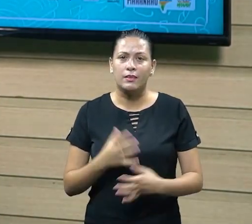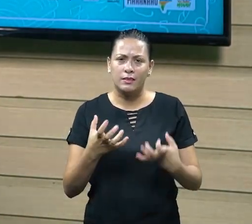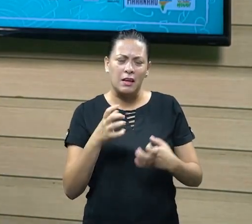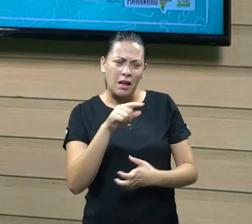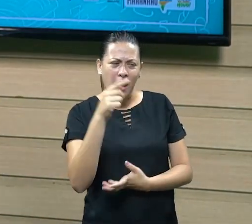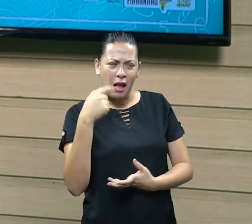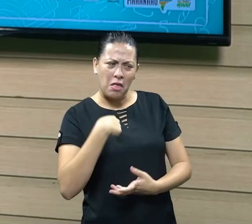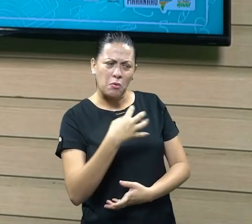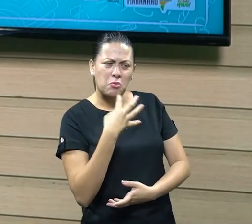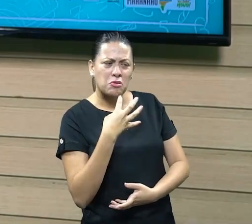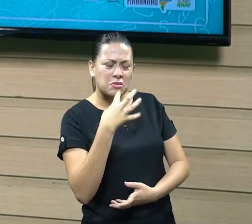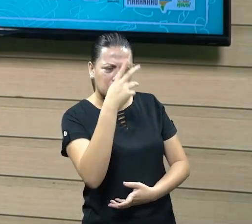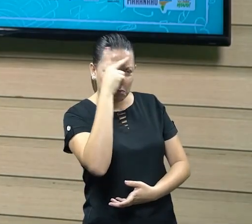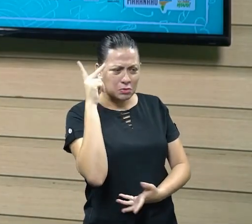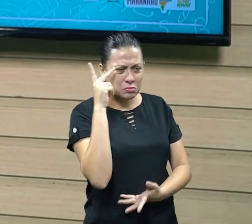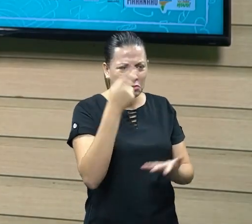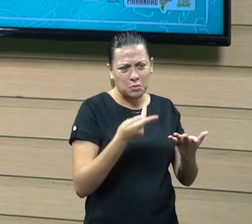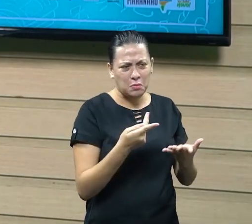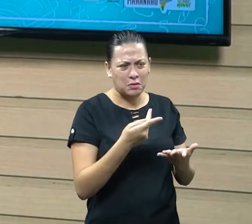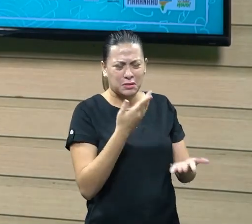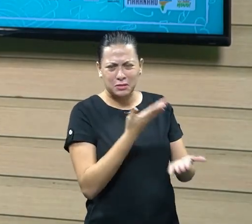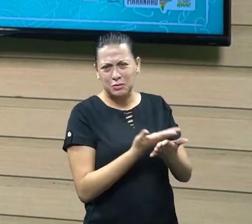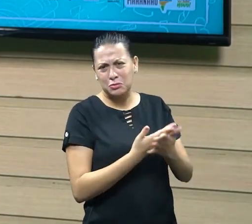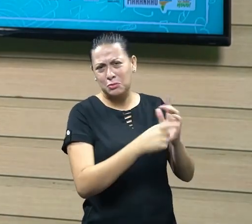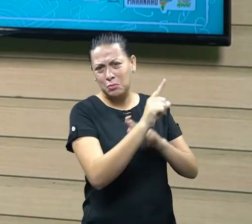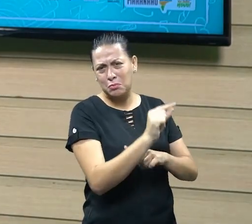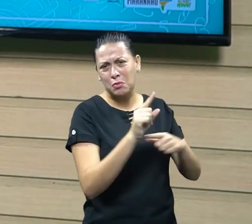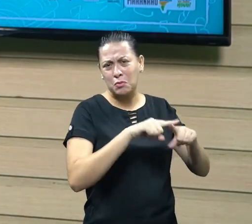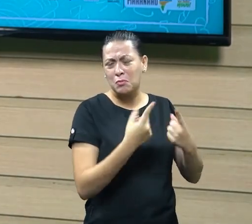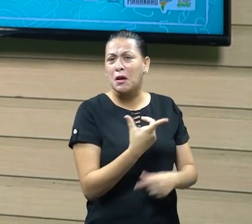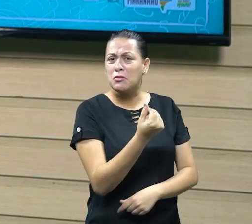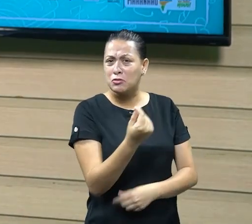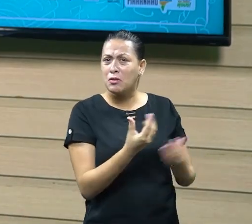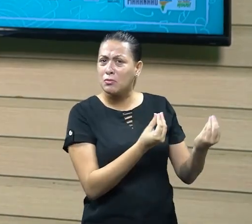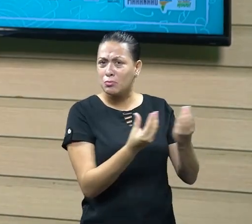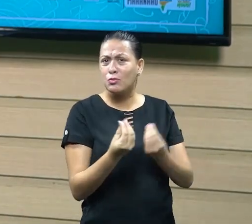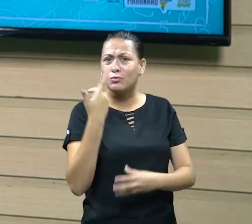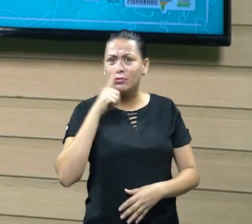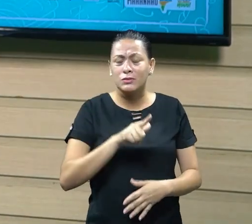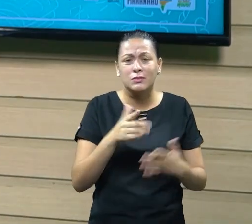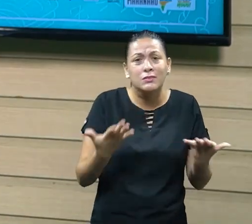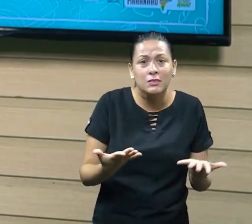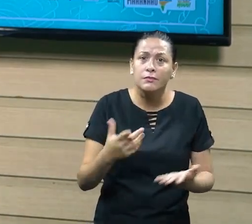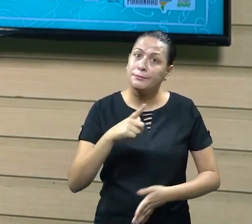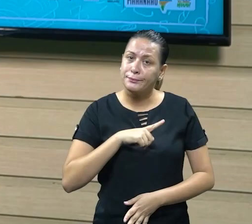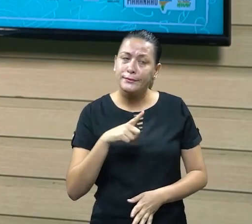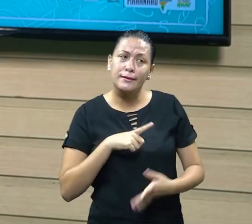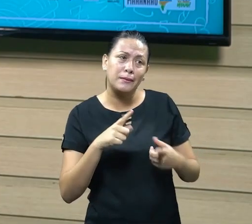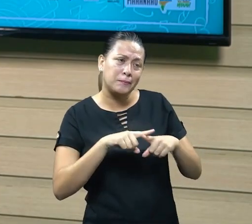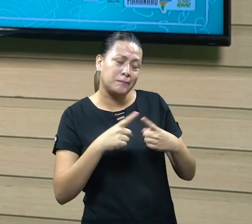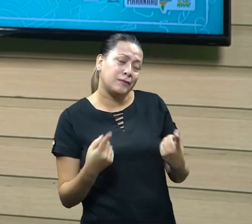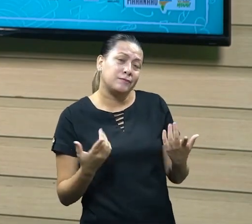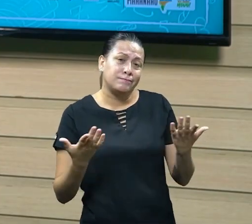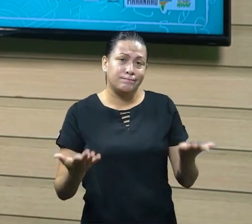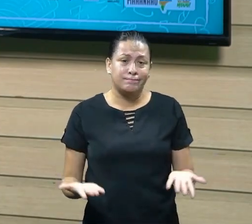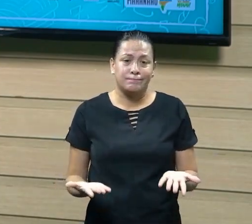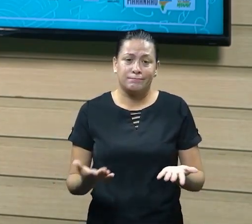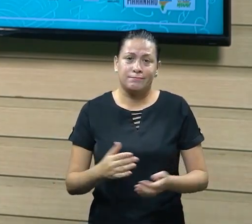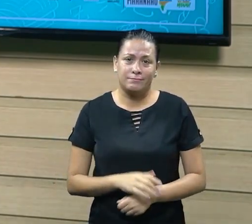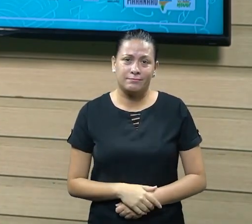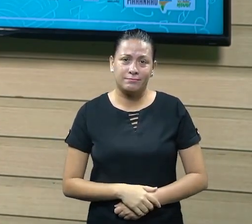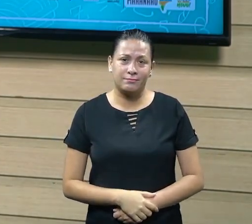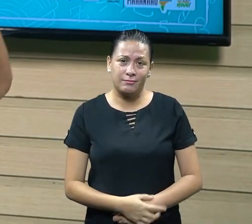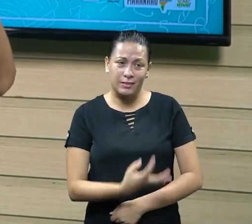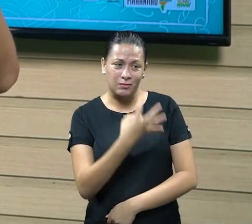Beleza, bacana. Mas se a gente for fazer talvez uma pesquisa, não sejam tantos. Existe. Mas mesmo que a pessoa tem dinheiro, tu acha